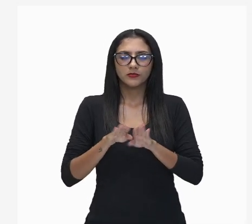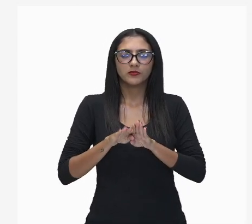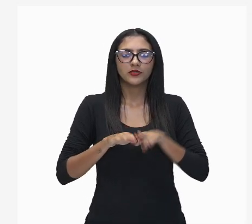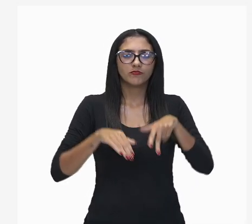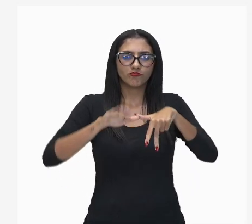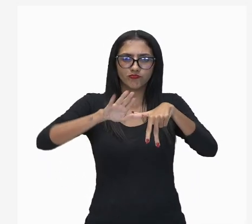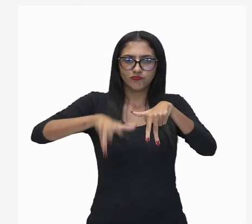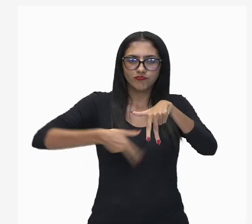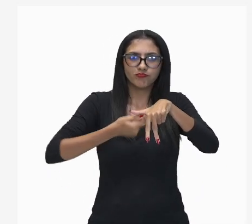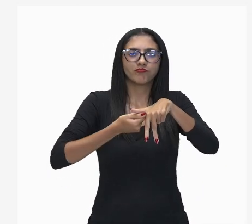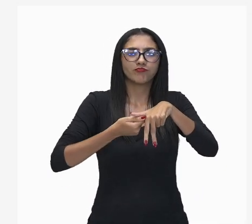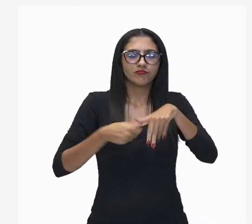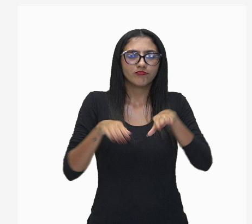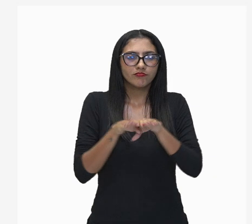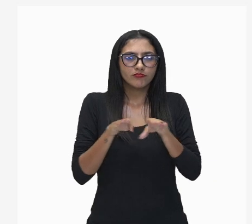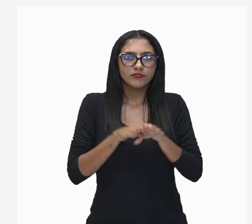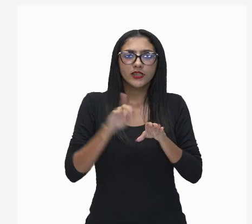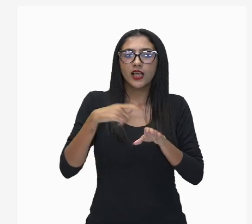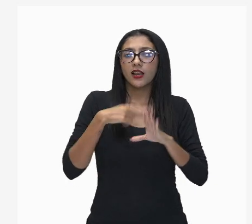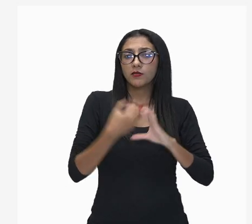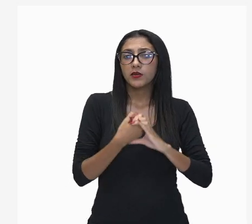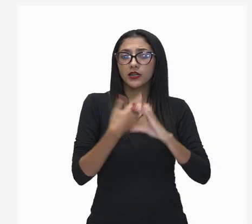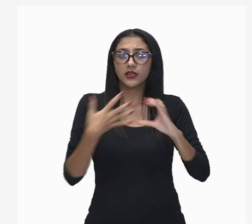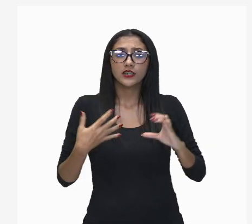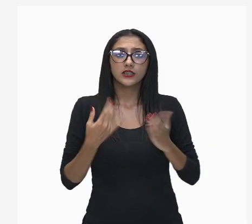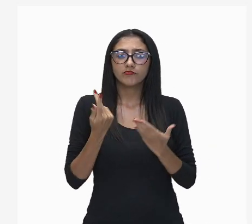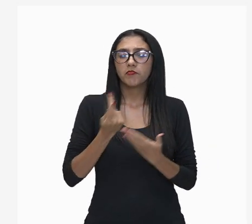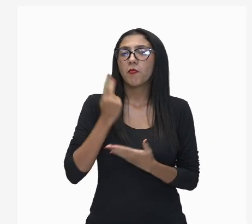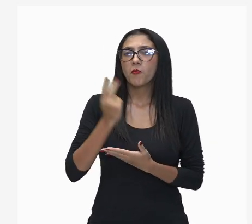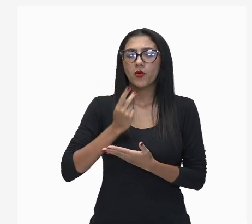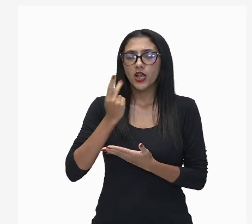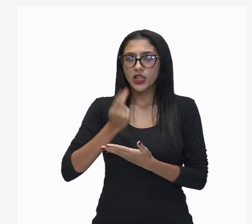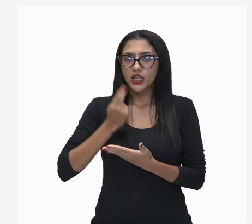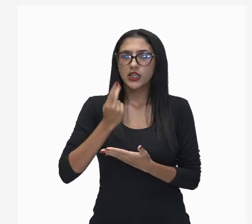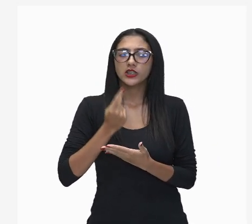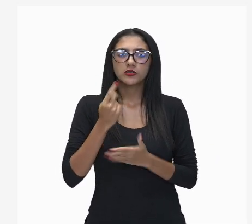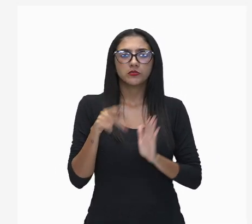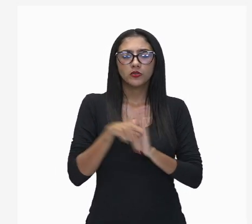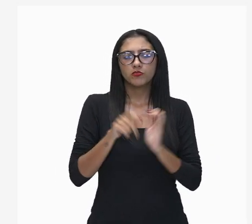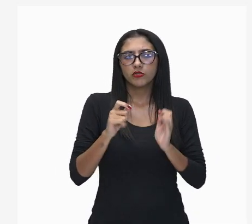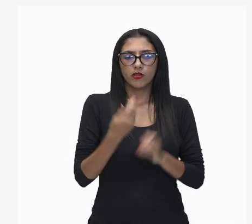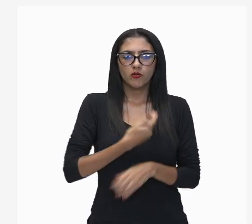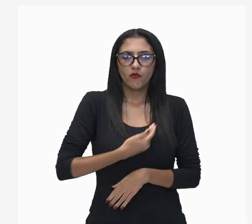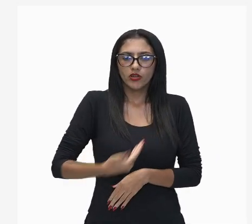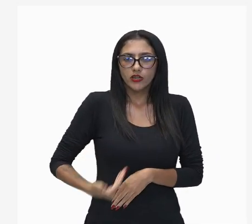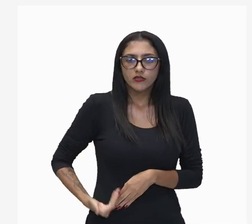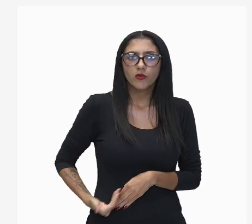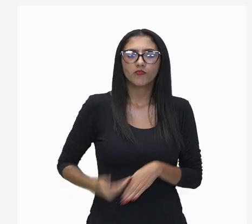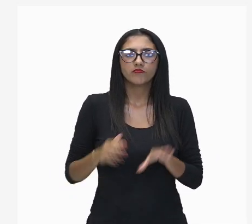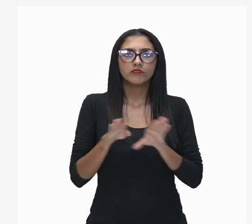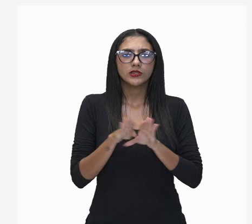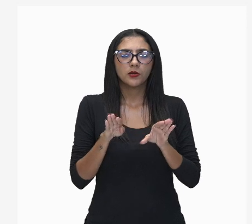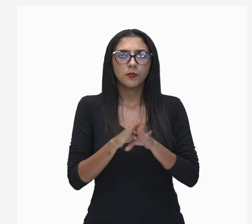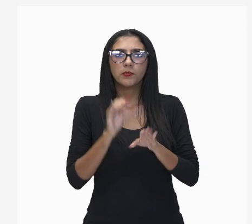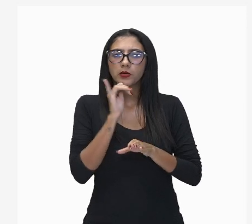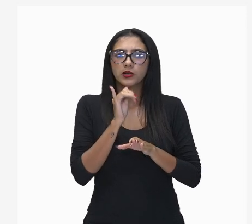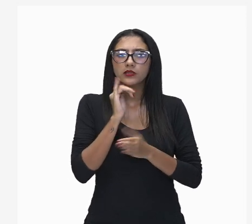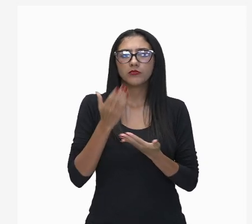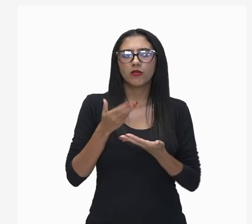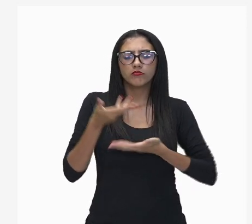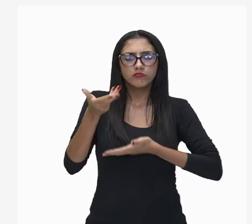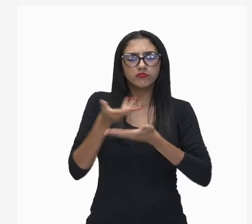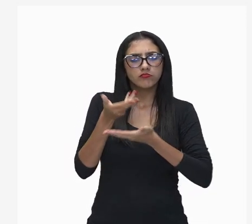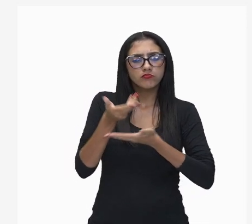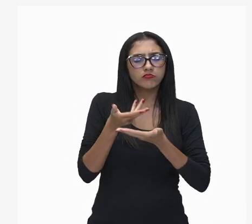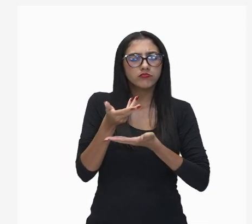pública, caracterizada pela política de governadores, pela política de troca de favores que